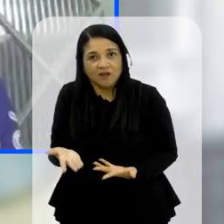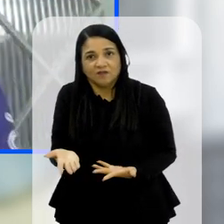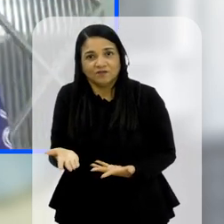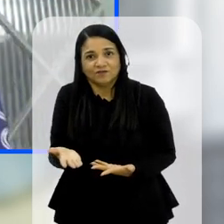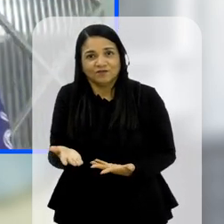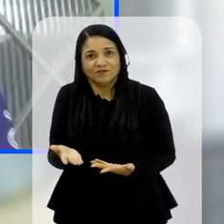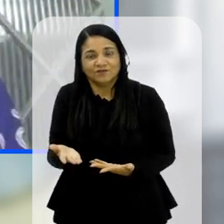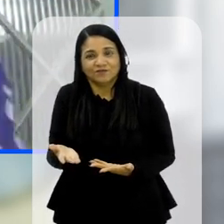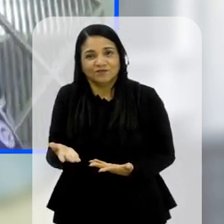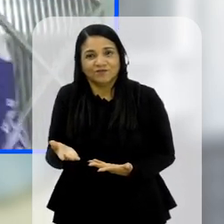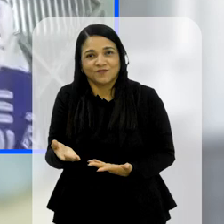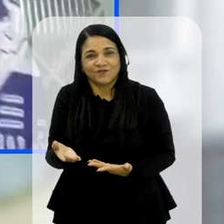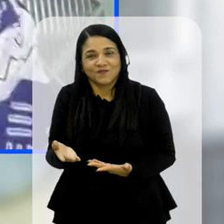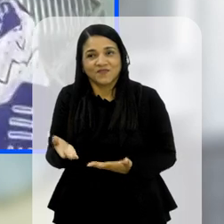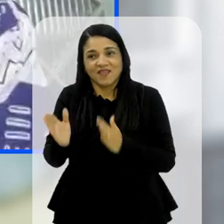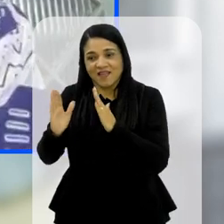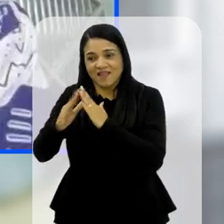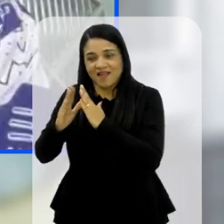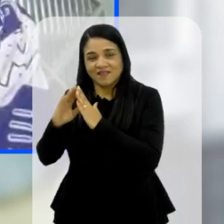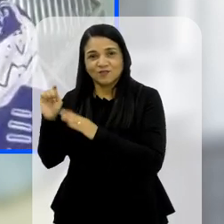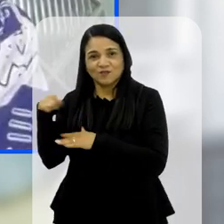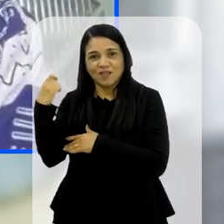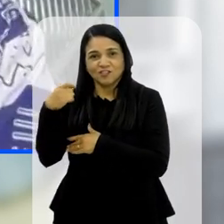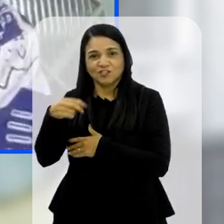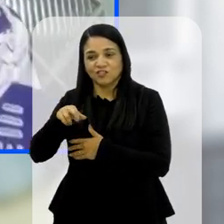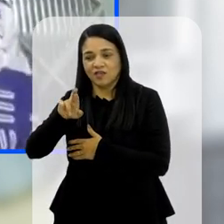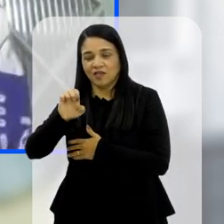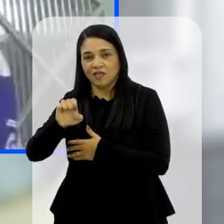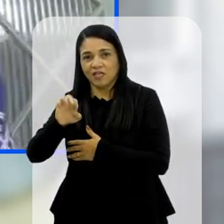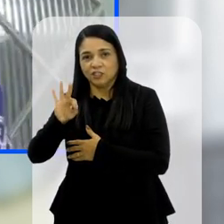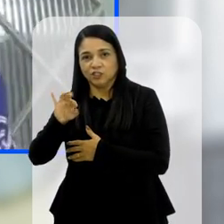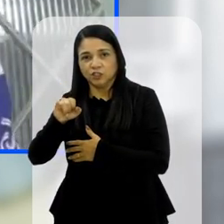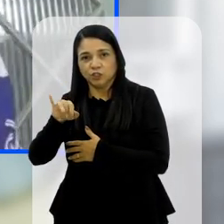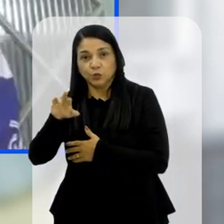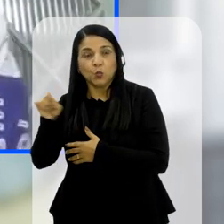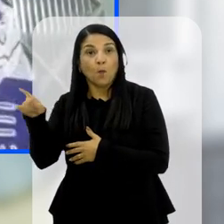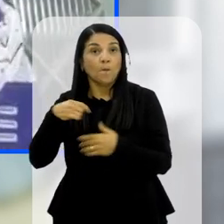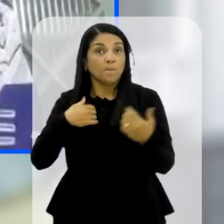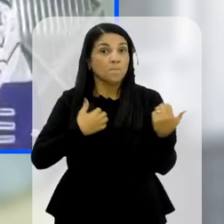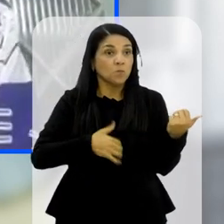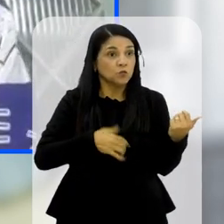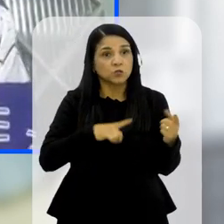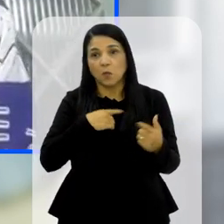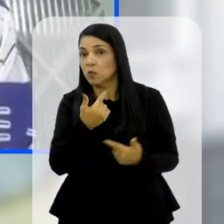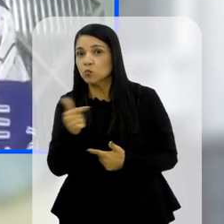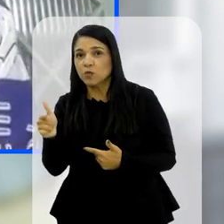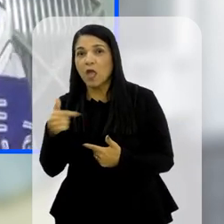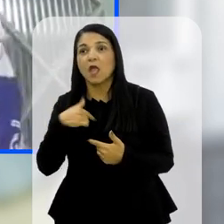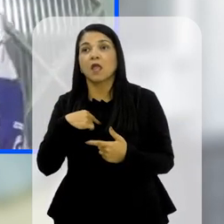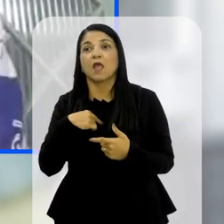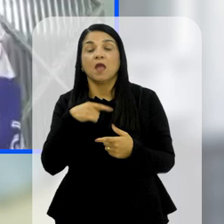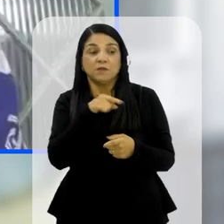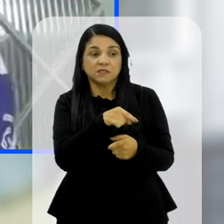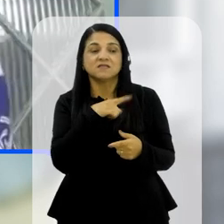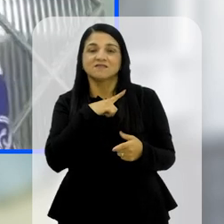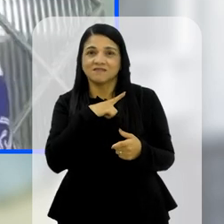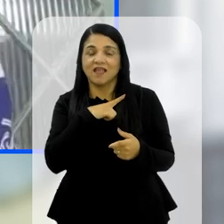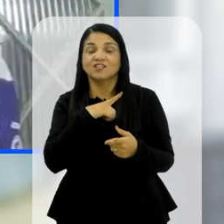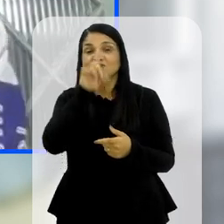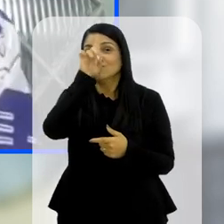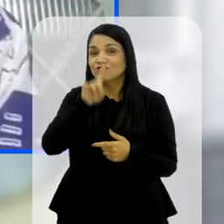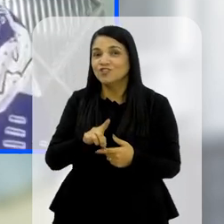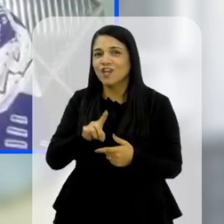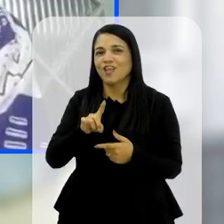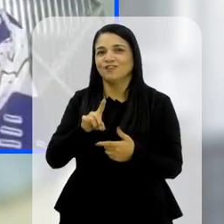à aposentadoria. E se você não tem aposentadoria, a gente pode falar, ah, mas os músicos também não têm, mas os músicos têm uma coisa que a gente não tem, a gente